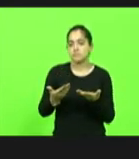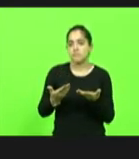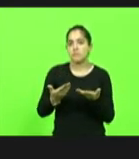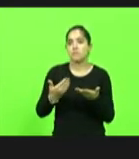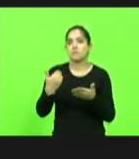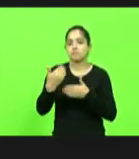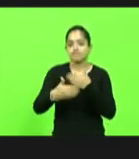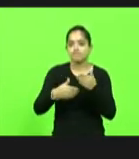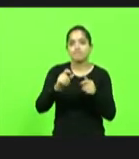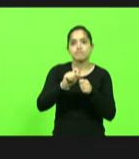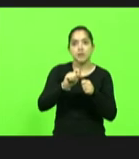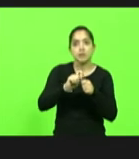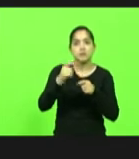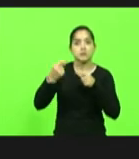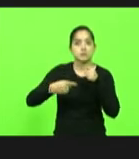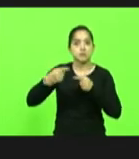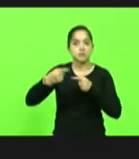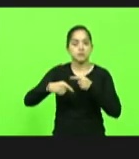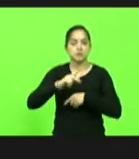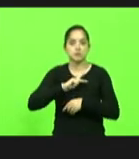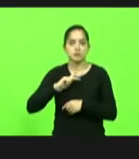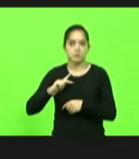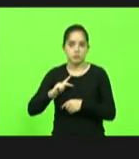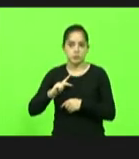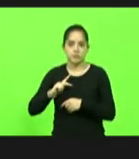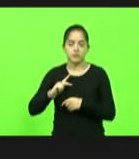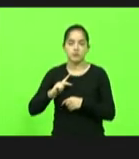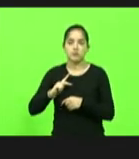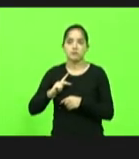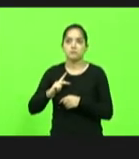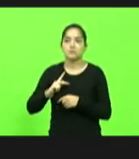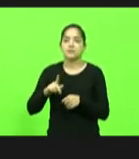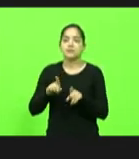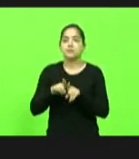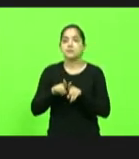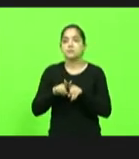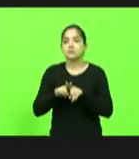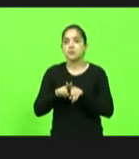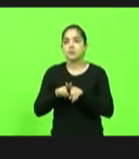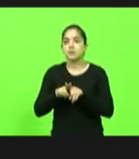da política pública. É sabido que,